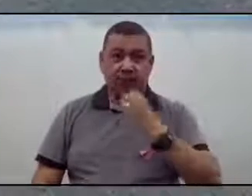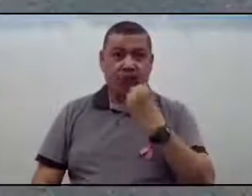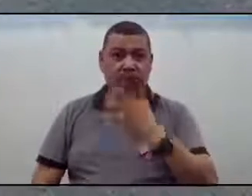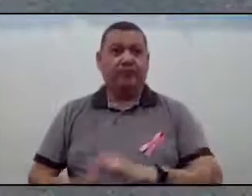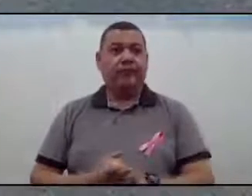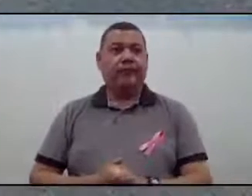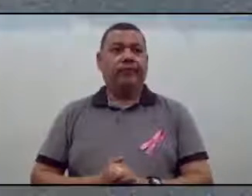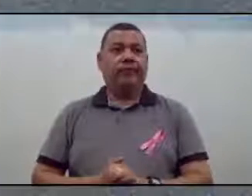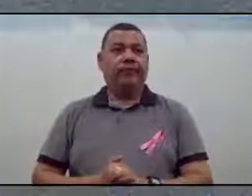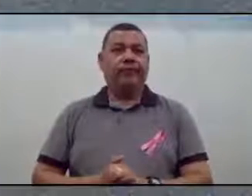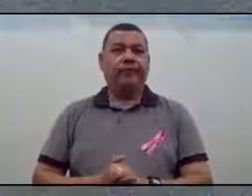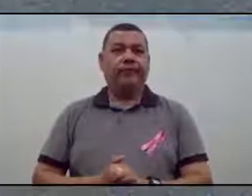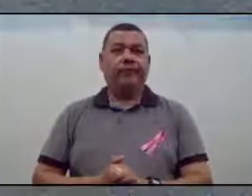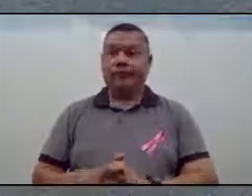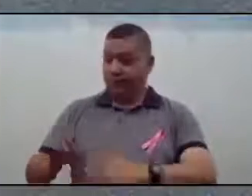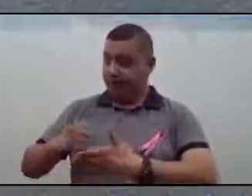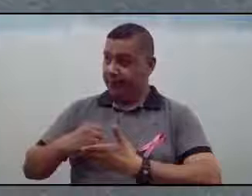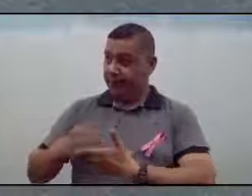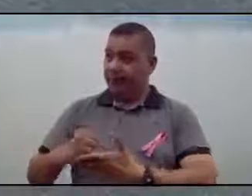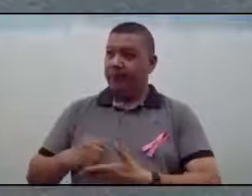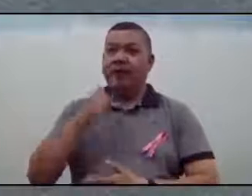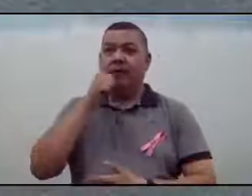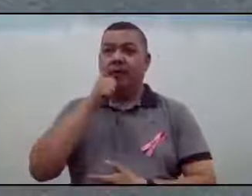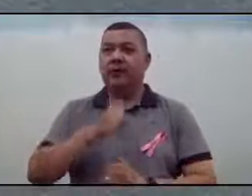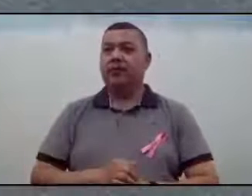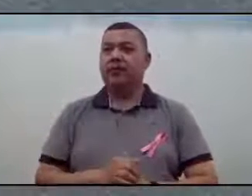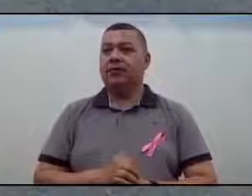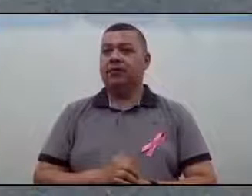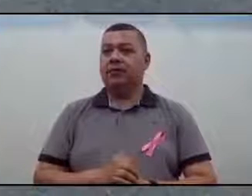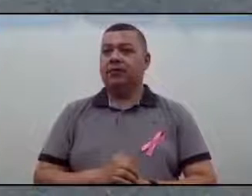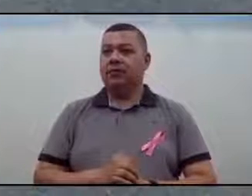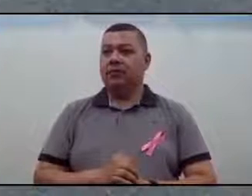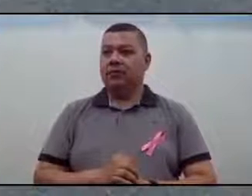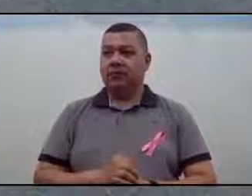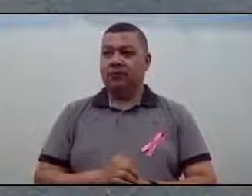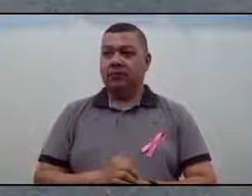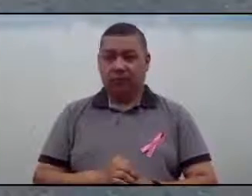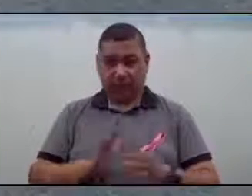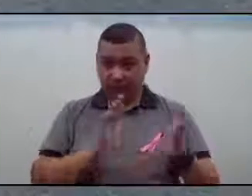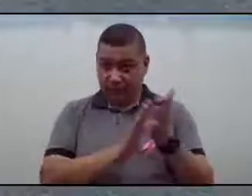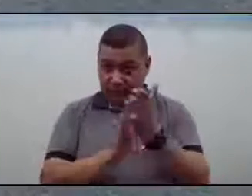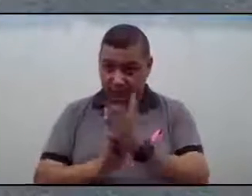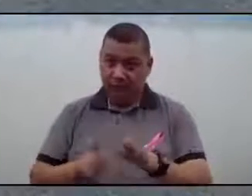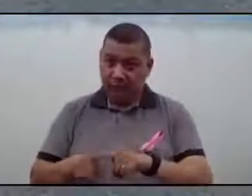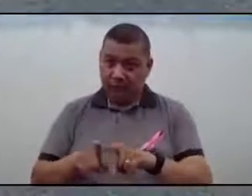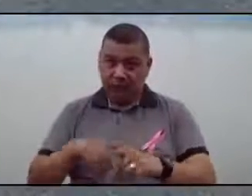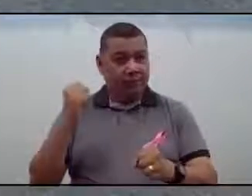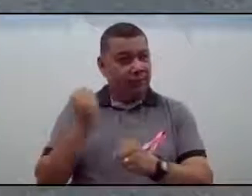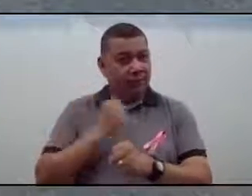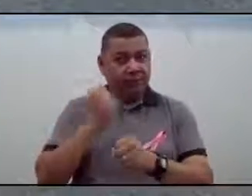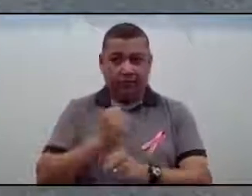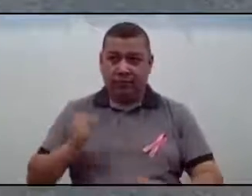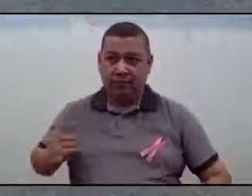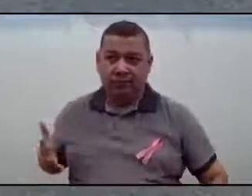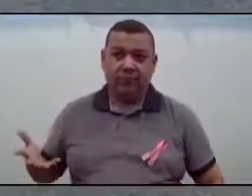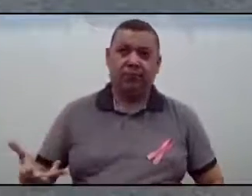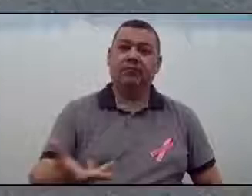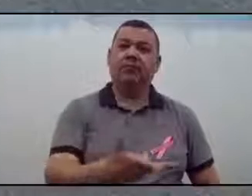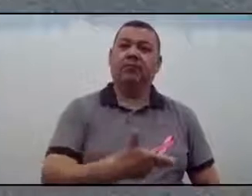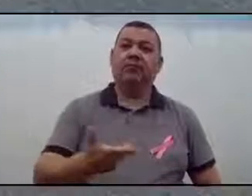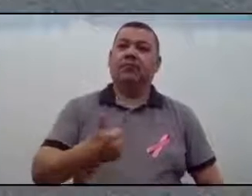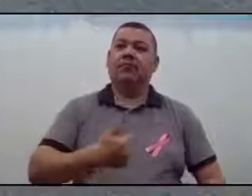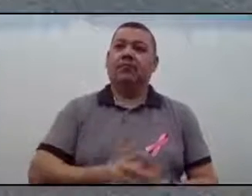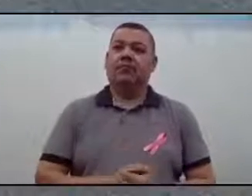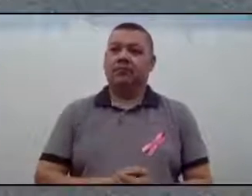direcionado com toda a intenção para atender a mulher, né? Parabenizar ela com essa obra maravilhosa. E